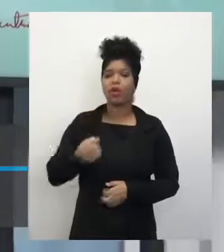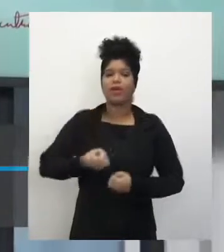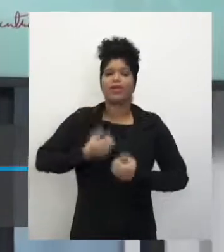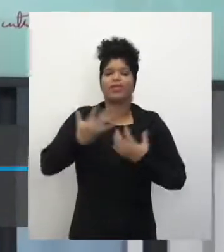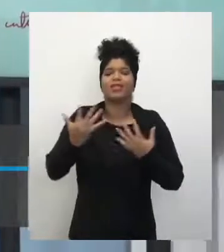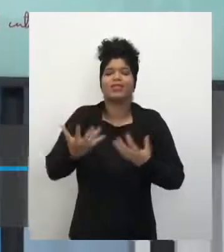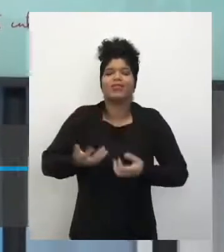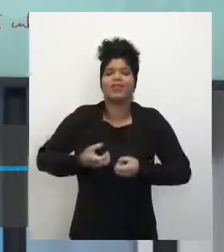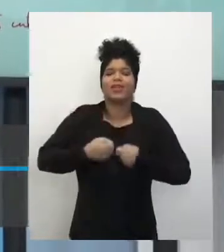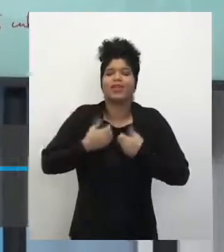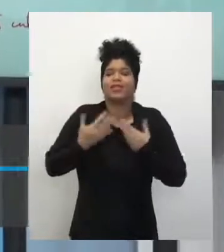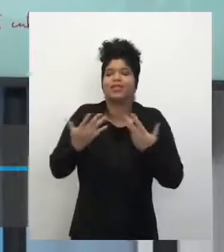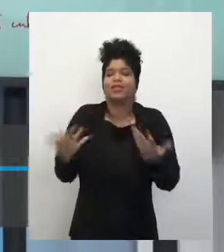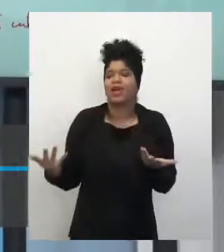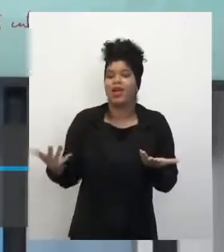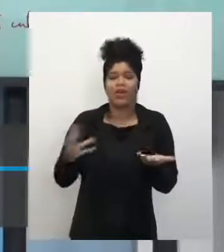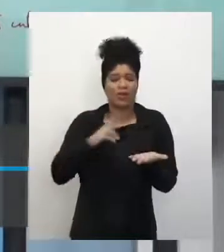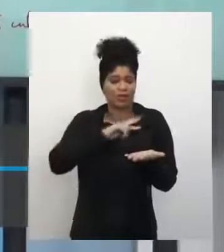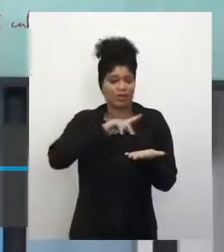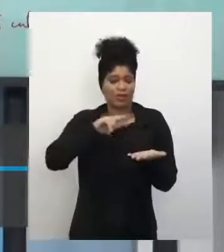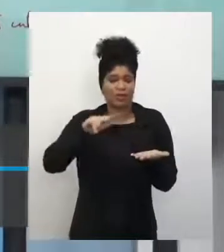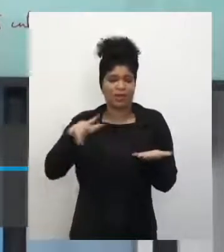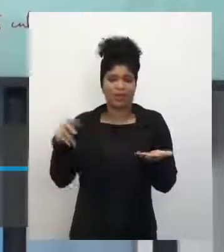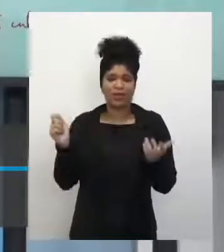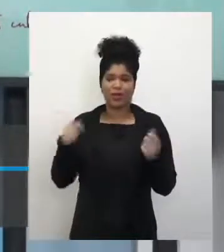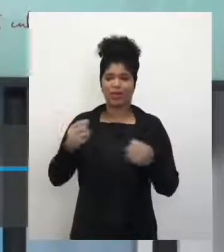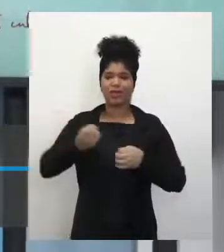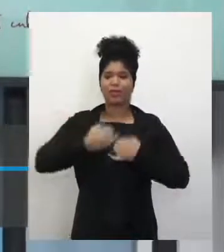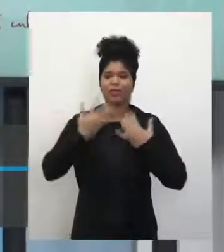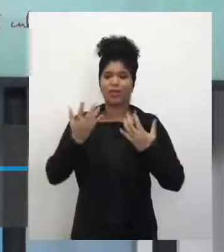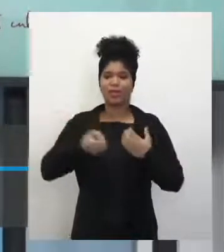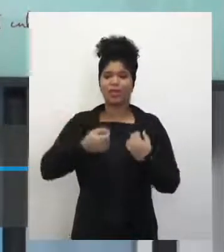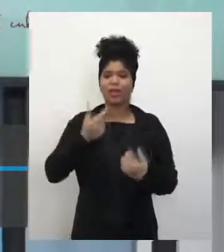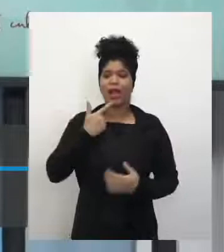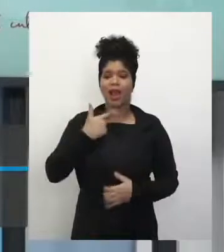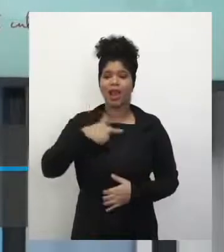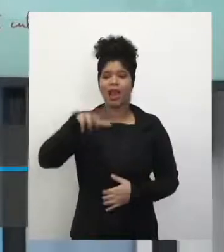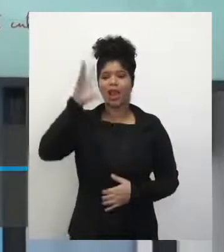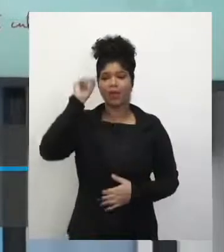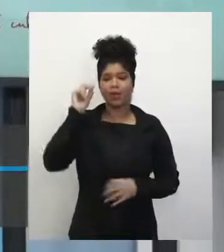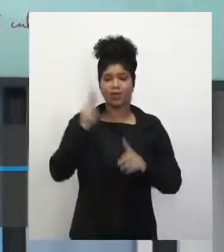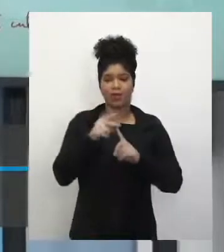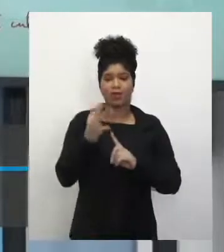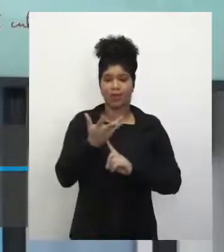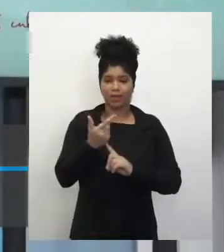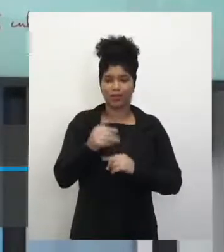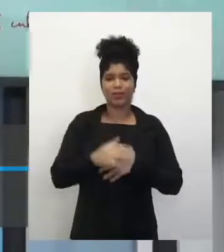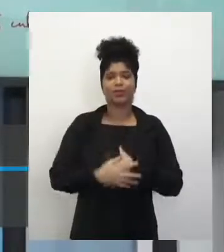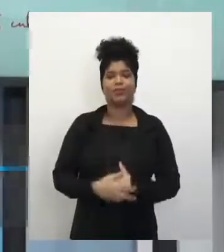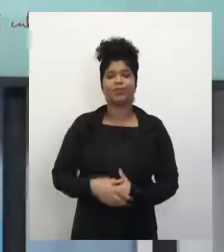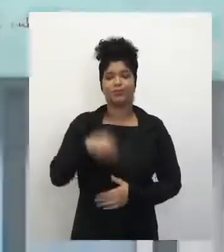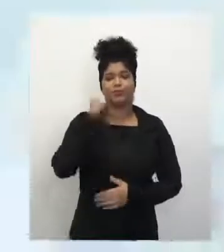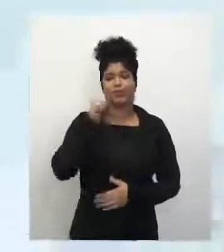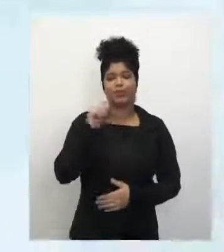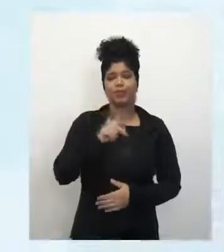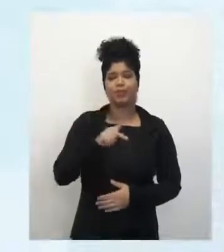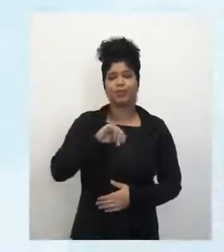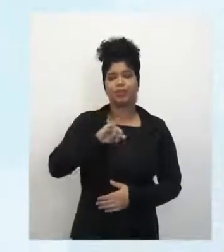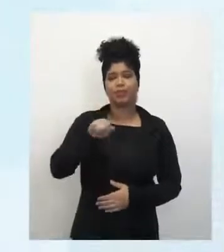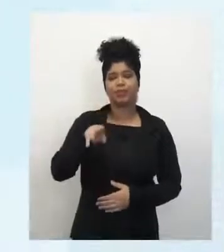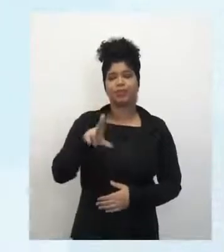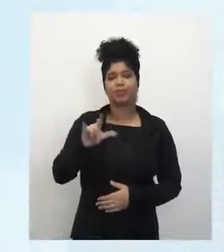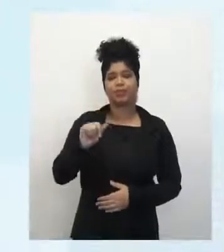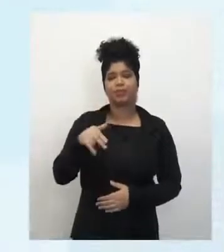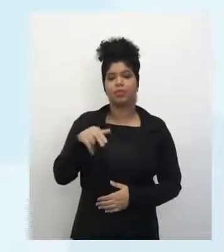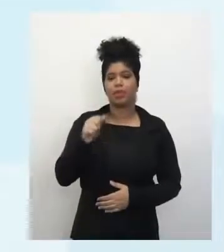expressão, de várias formas de expressão, de linguagens, por meio da arte, tá? A professora Juliana citou